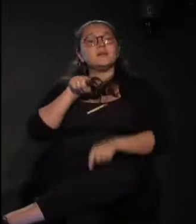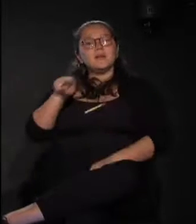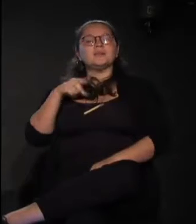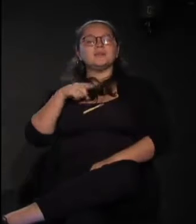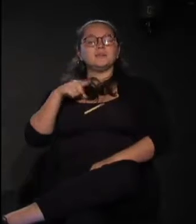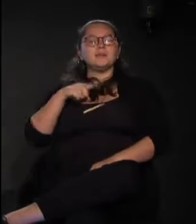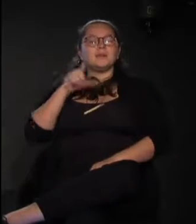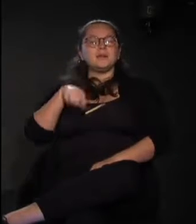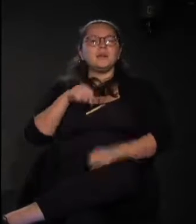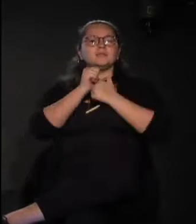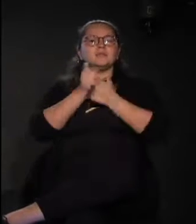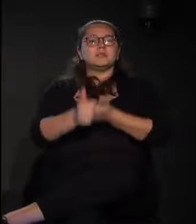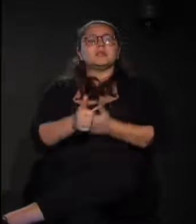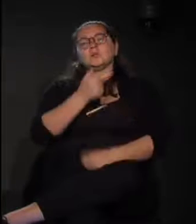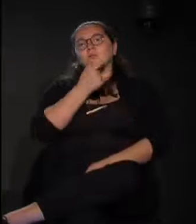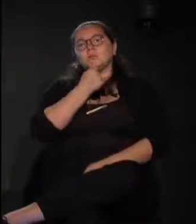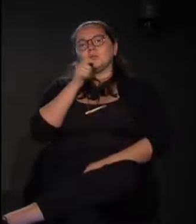espinosa